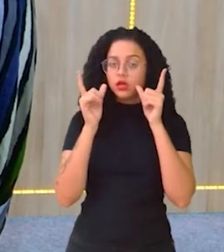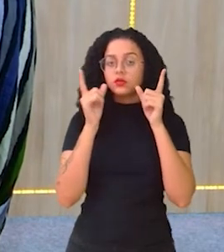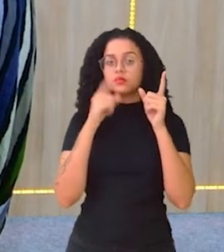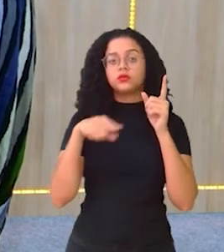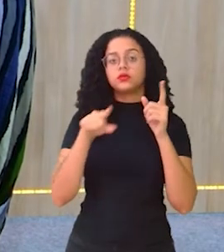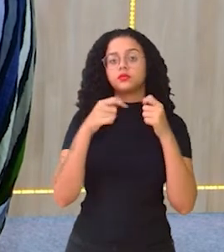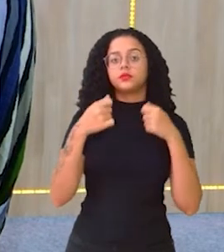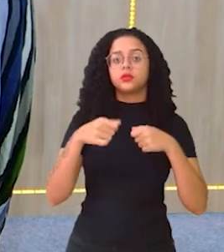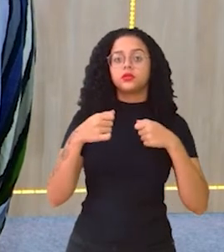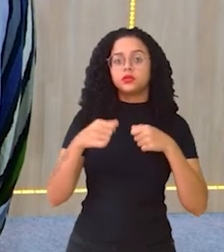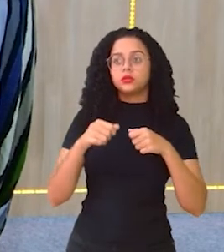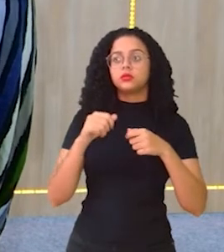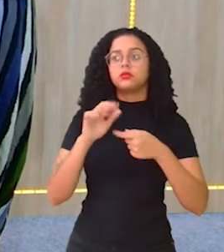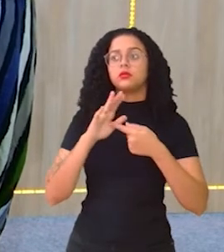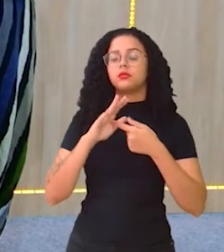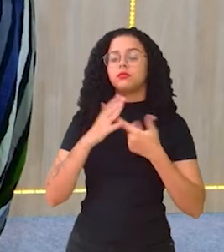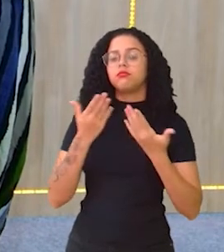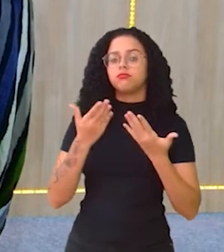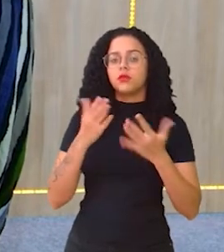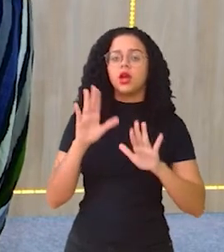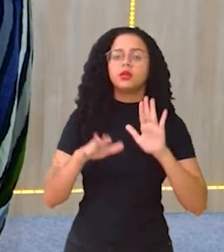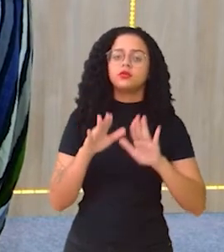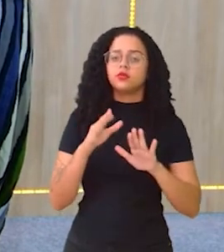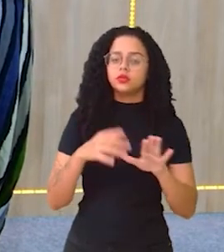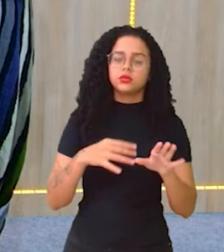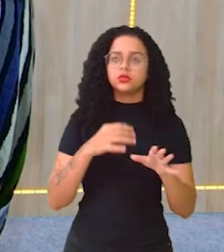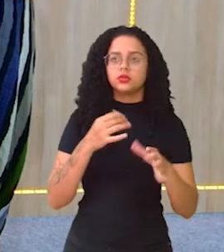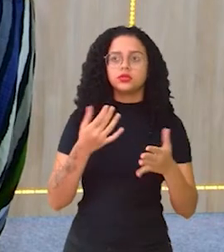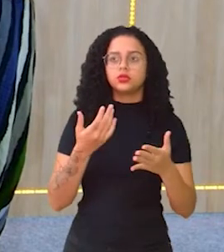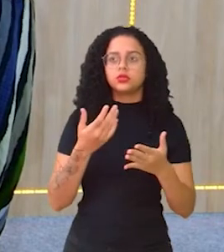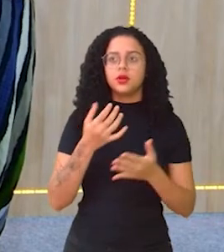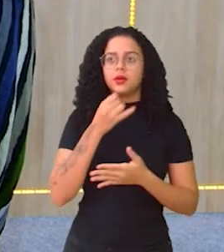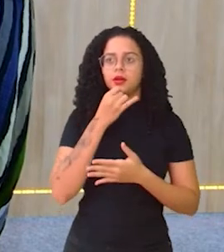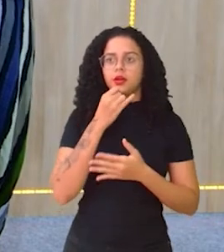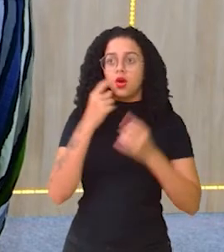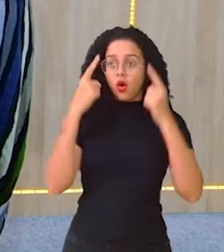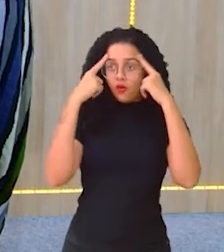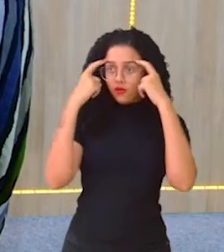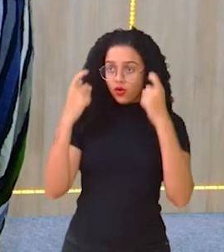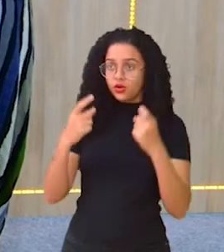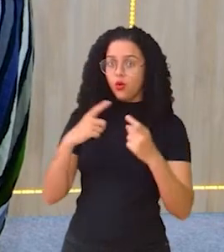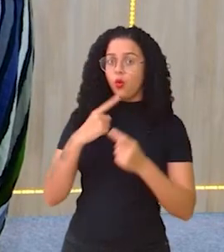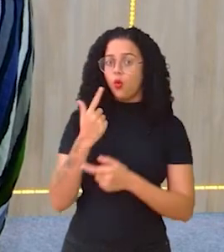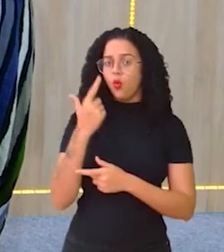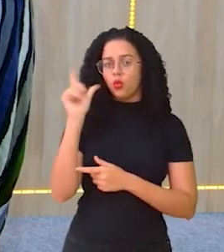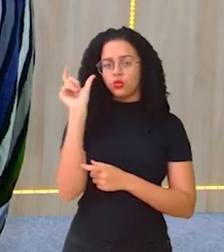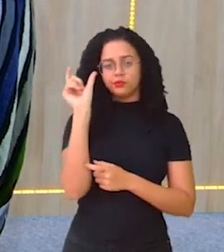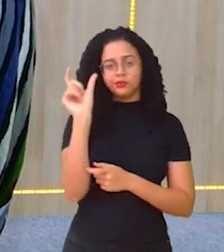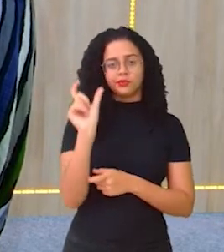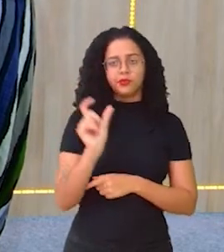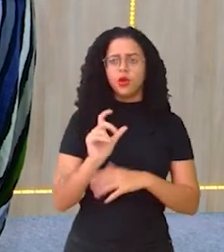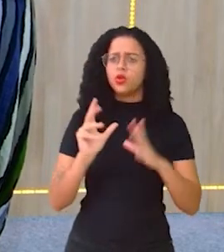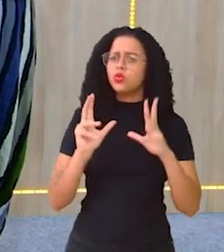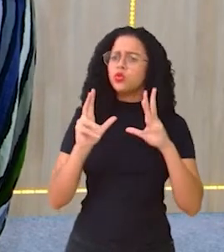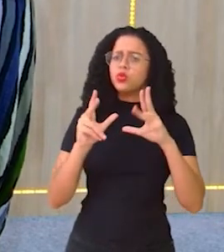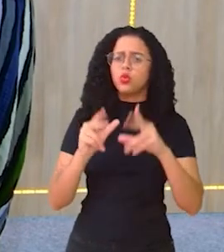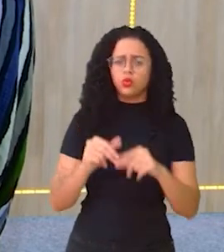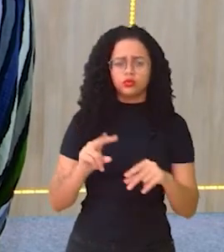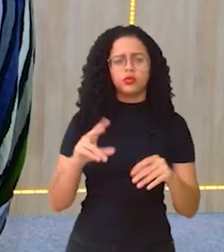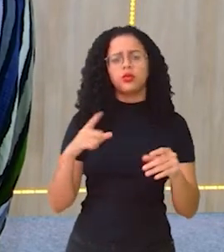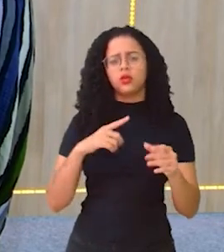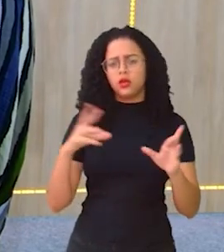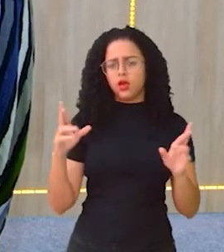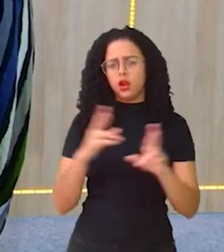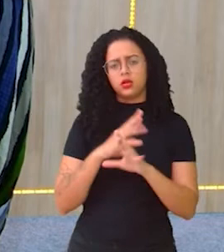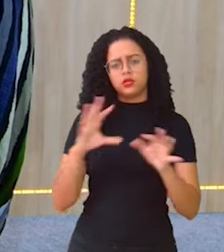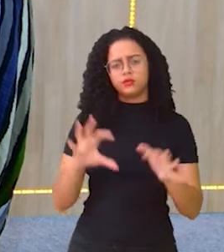Então, muitas vezes, né, quando a gente vai chegar, né, a gente tem aí violência, tem outros termos que todos, na verdade, eles vão se